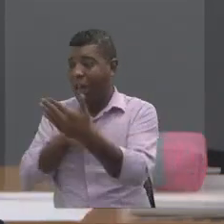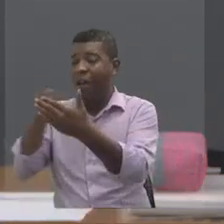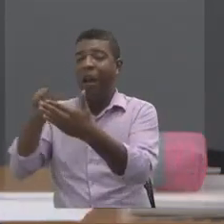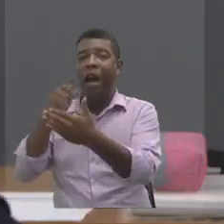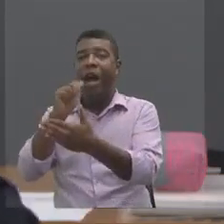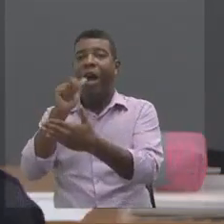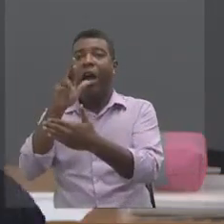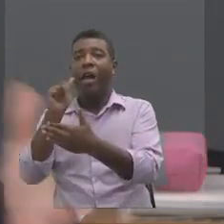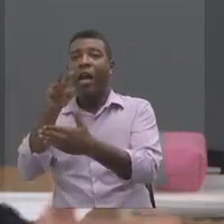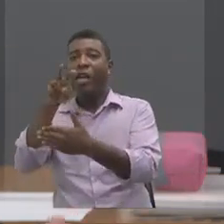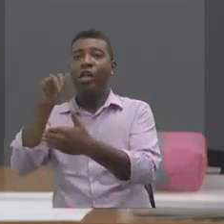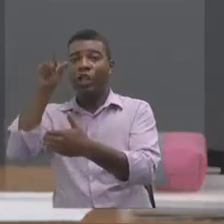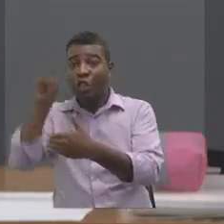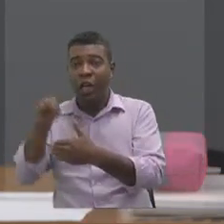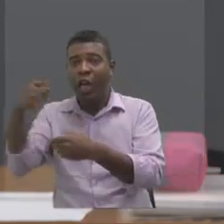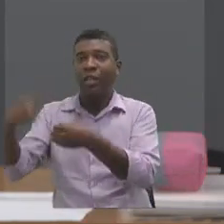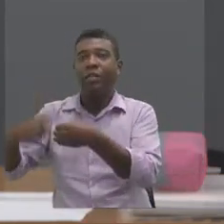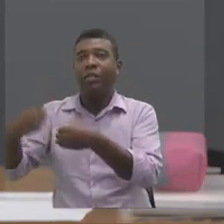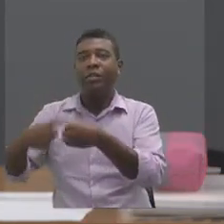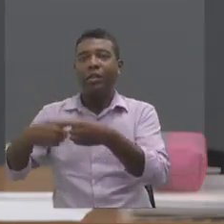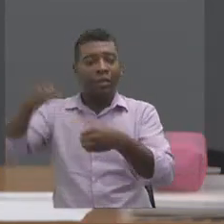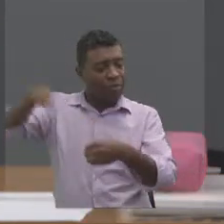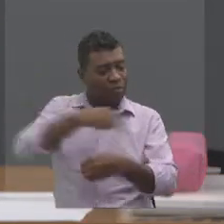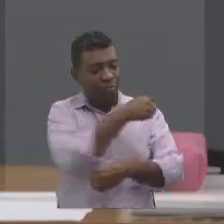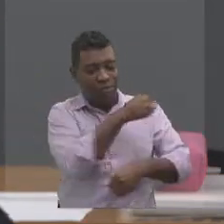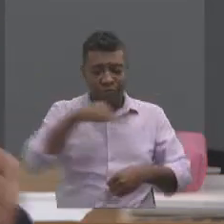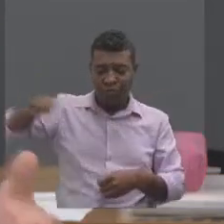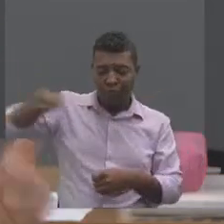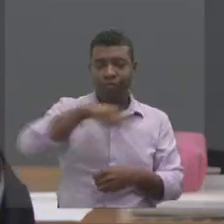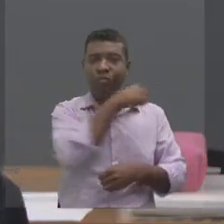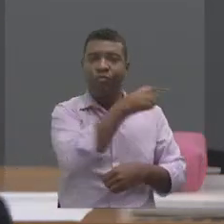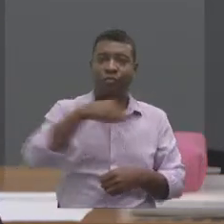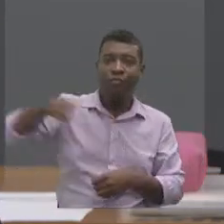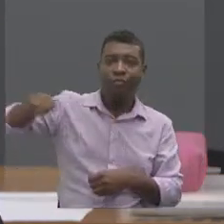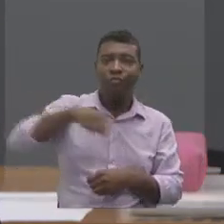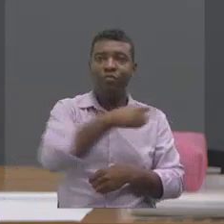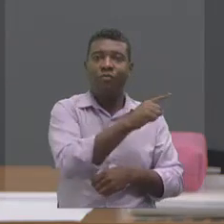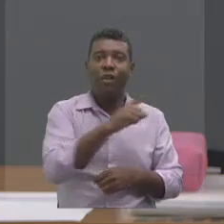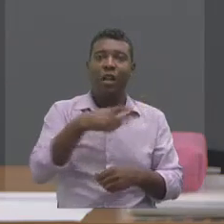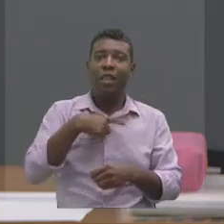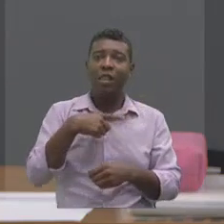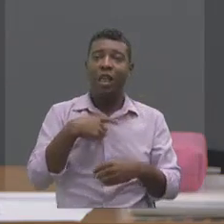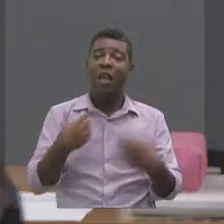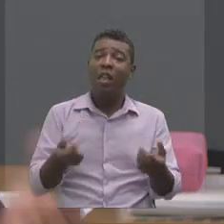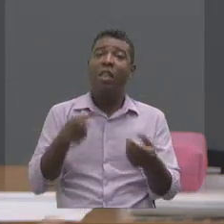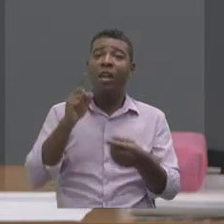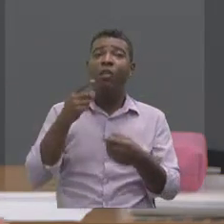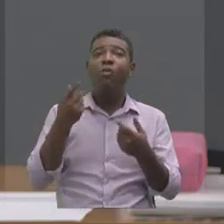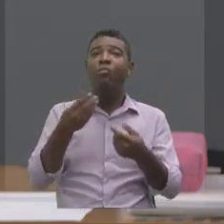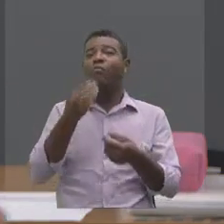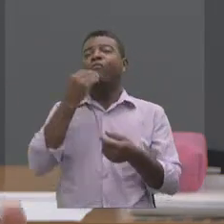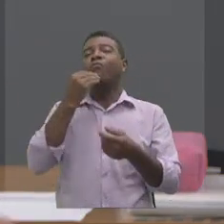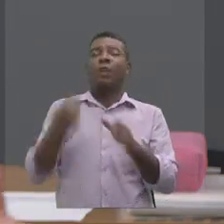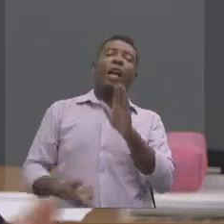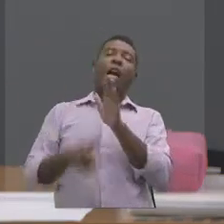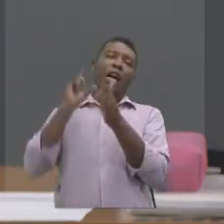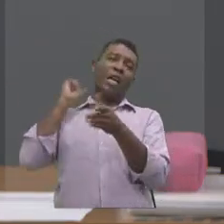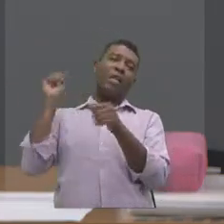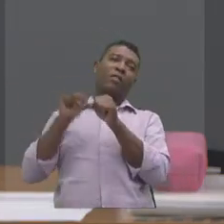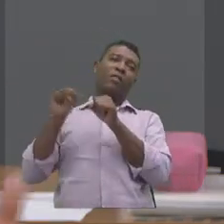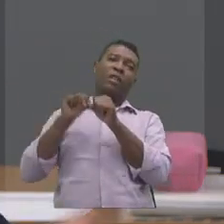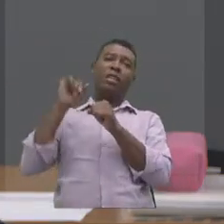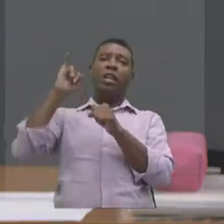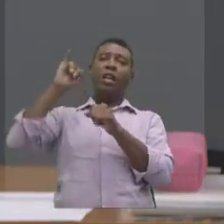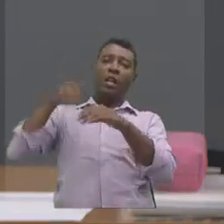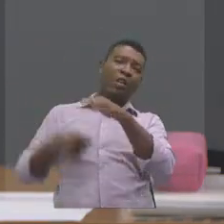um óbvio que por uma série de critérios né ela né a gente já deveria ter feito assim esse investimento é a mais tempo né infelizmente foi quando o avisou o